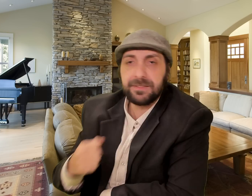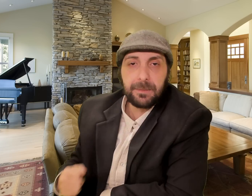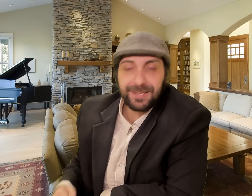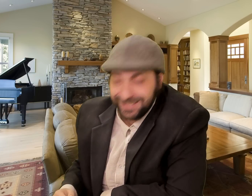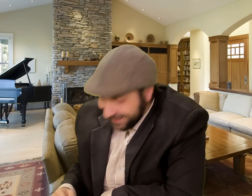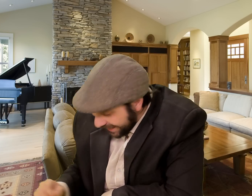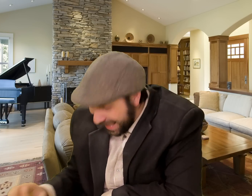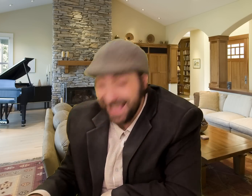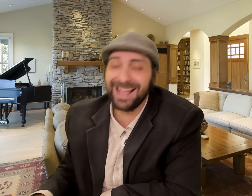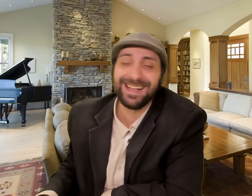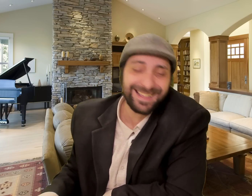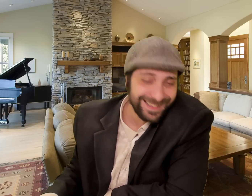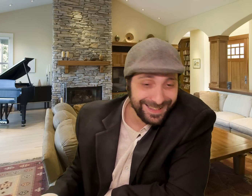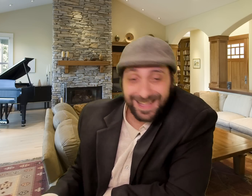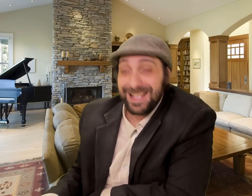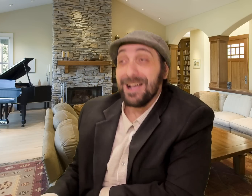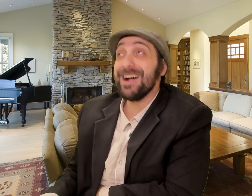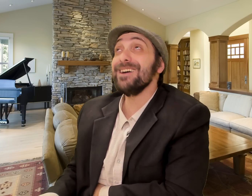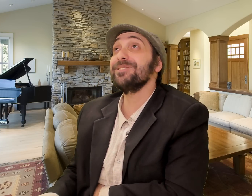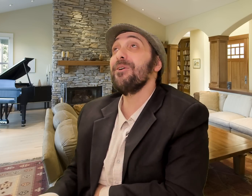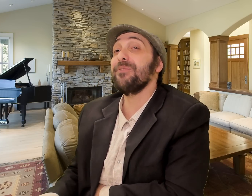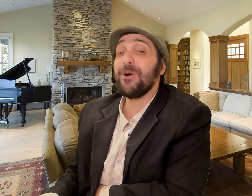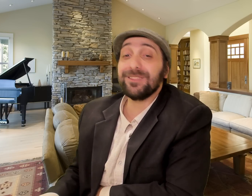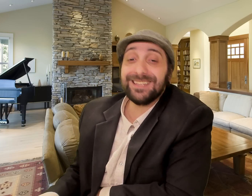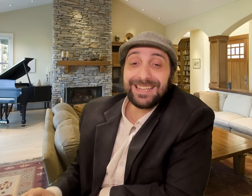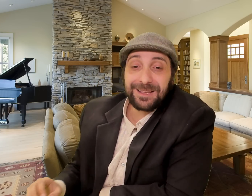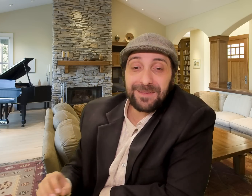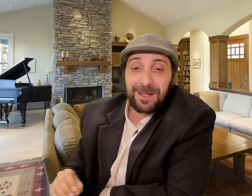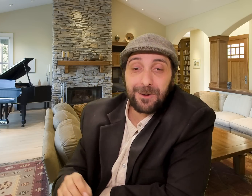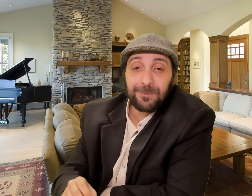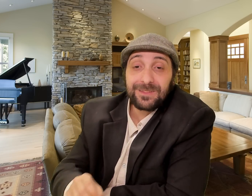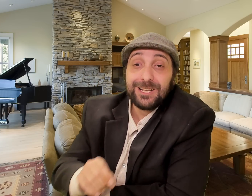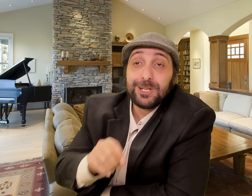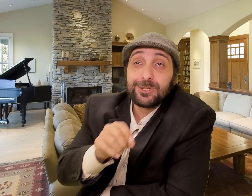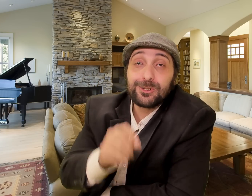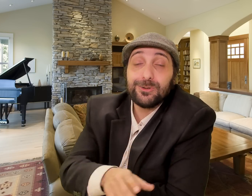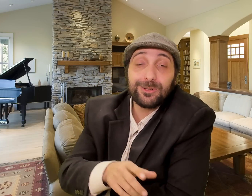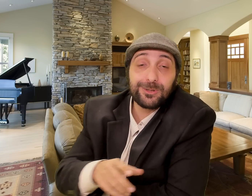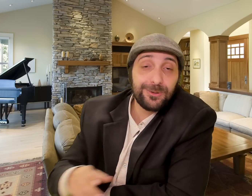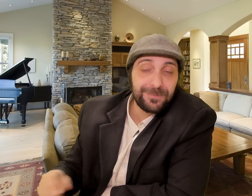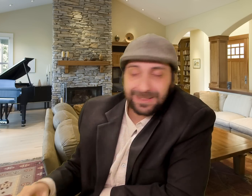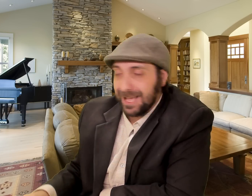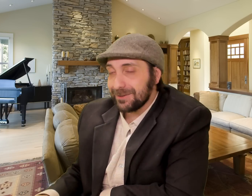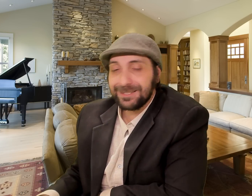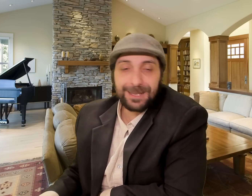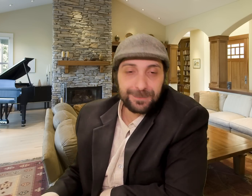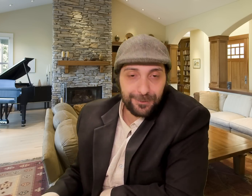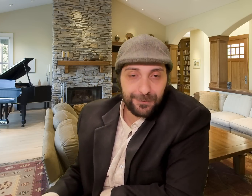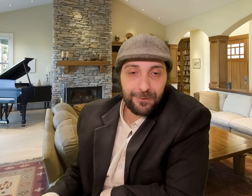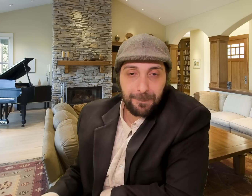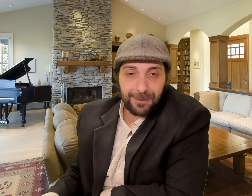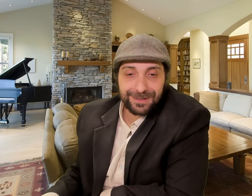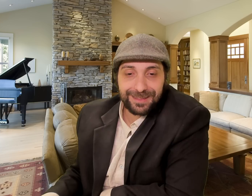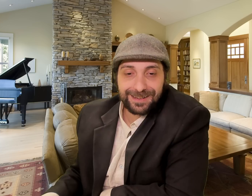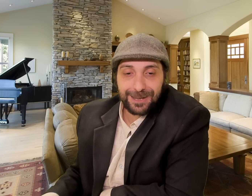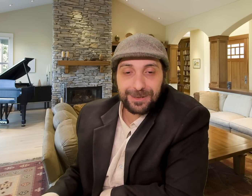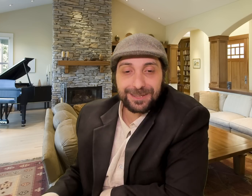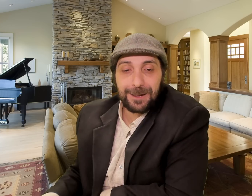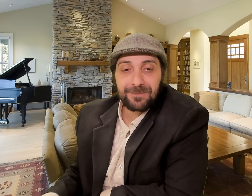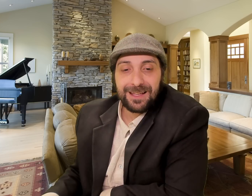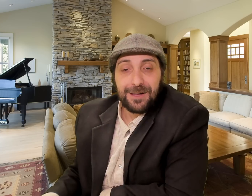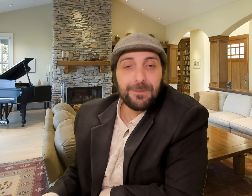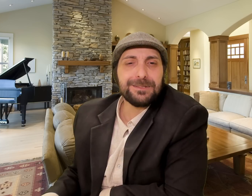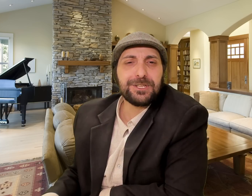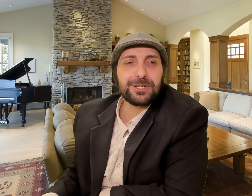ela se perde da pandemia Adolfo Rodrigues meu irmão surto claro que sempre tem um filho para aguentar